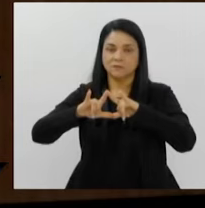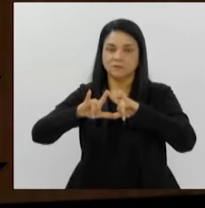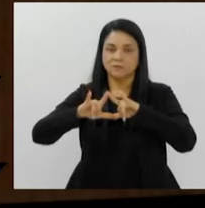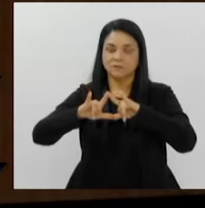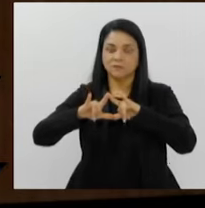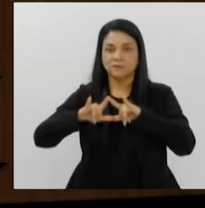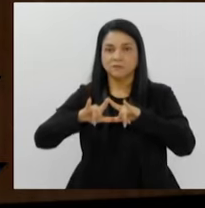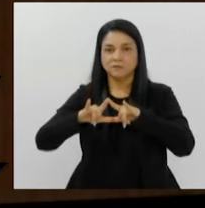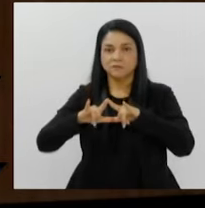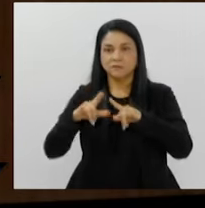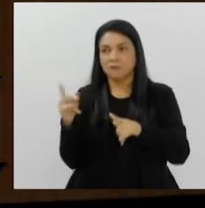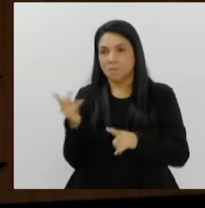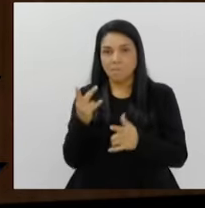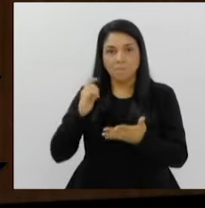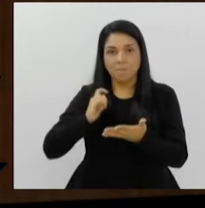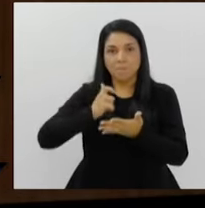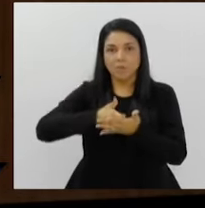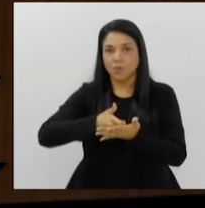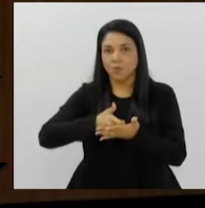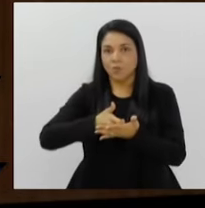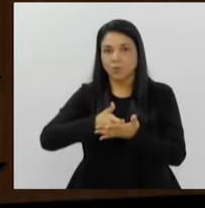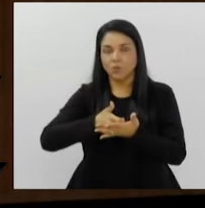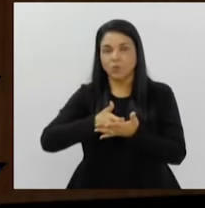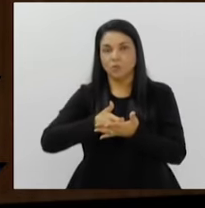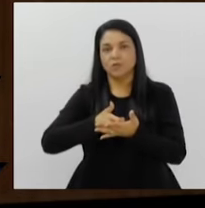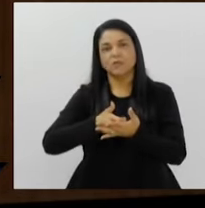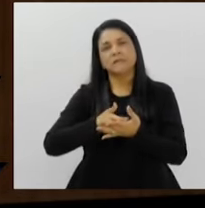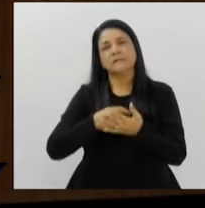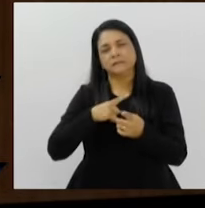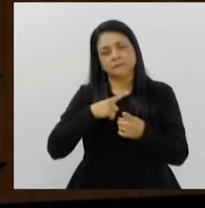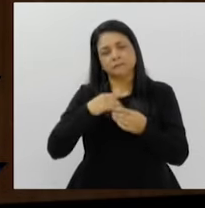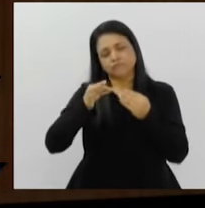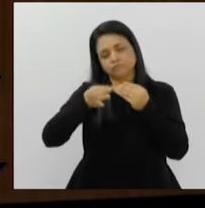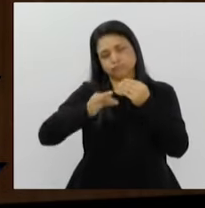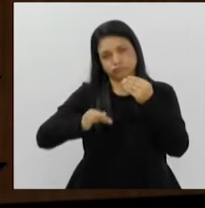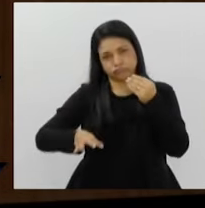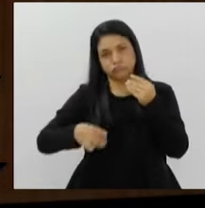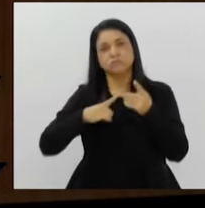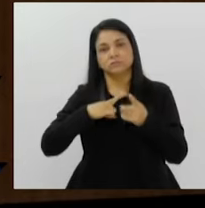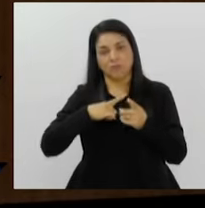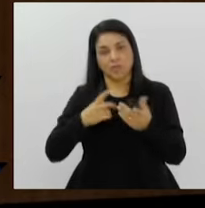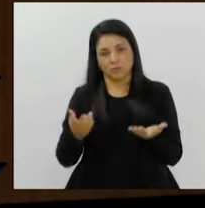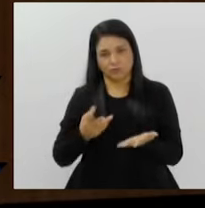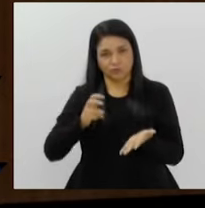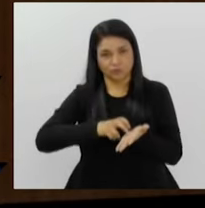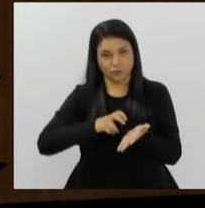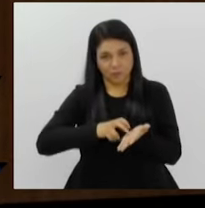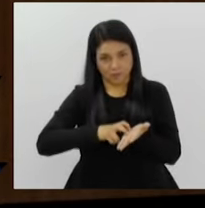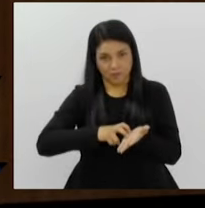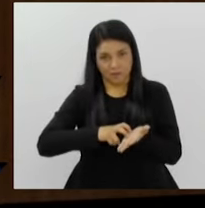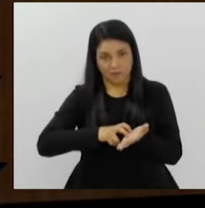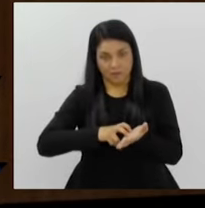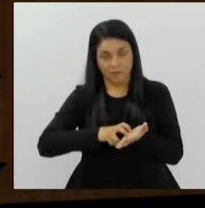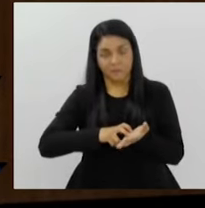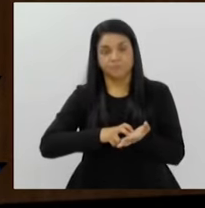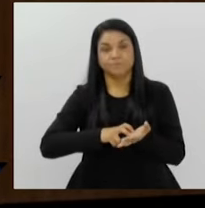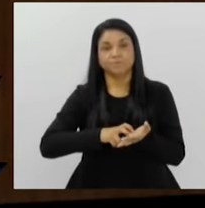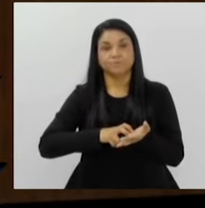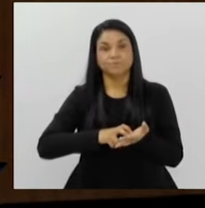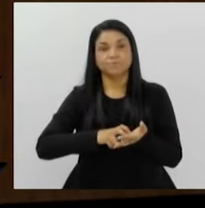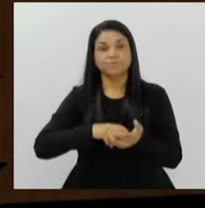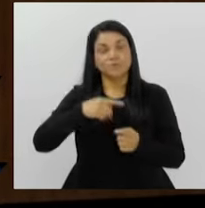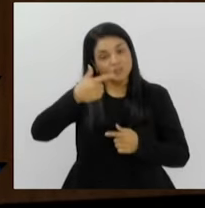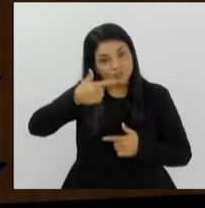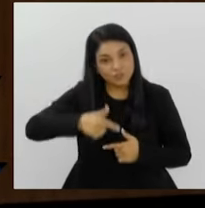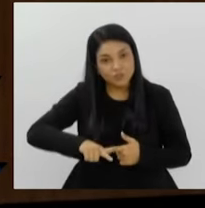E para não me estender muito, que ainda tinha muitas coisas para citar, hoje, nesta manhã, nós vimos surgir mais